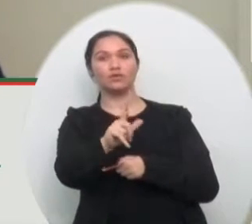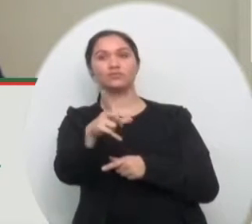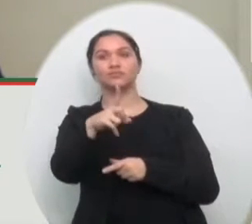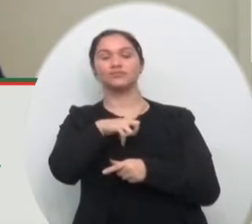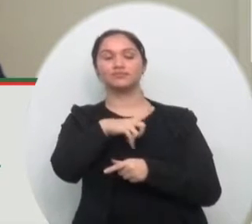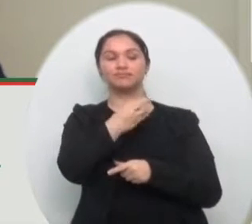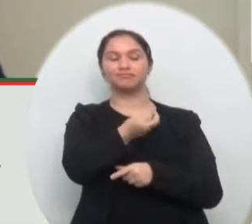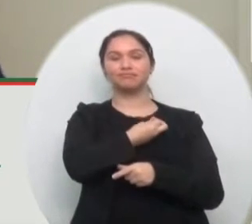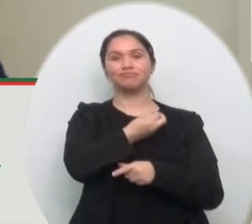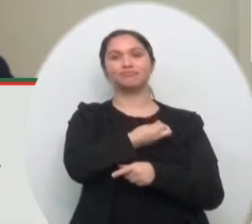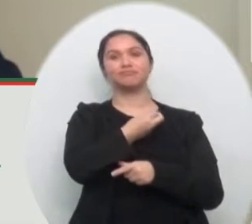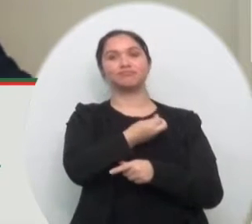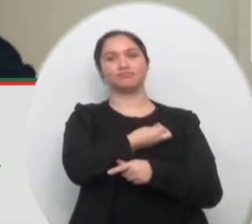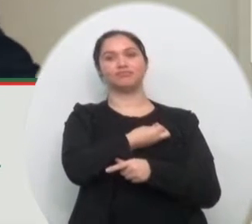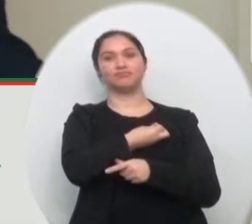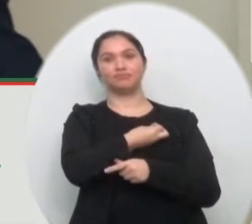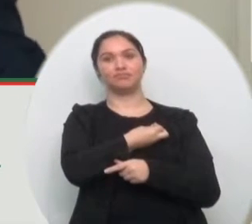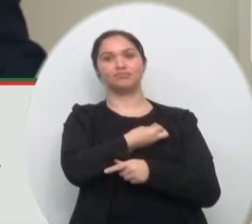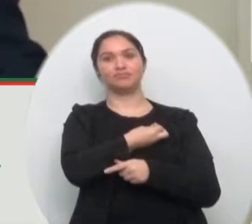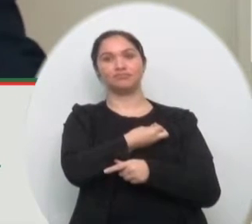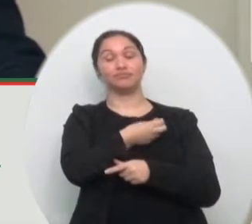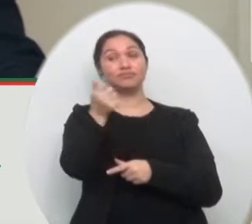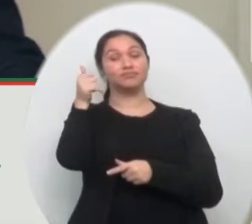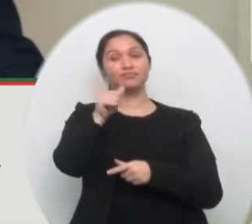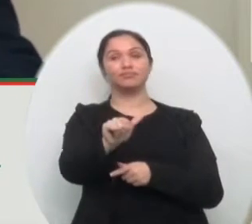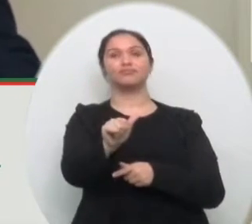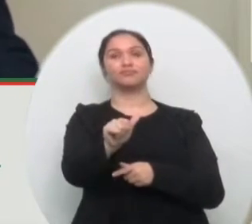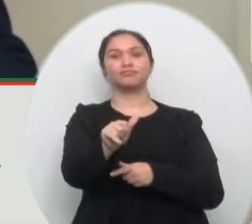da vida. Eu não sei se Vossas Excelências